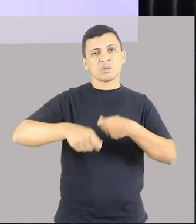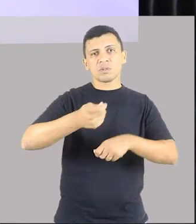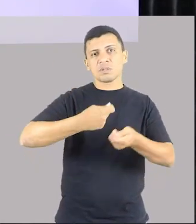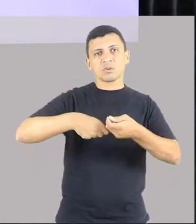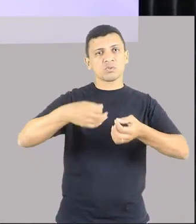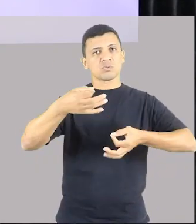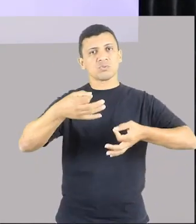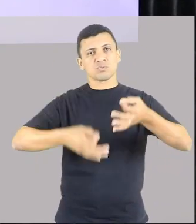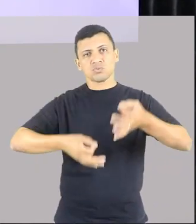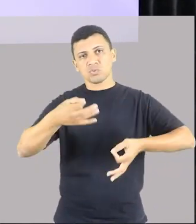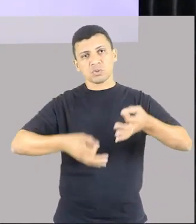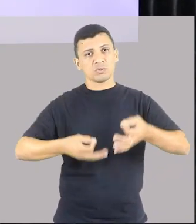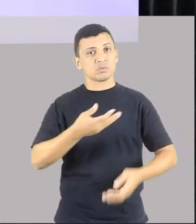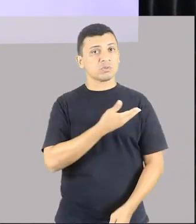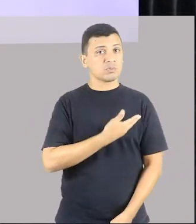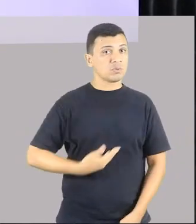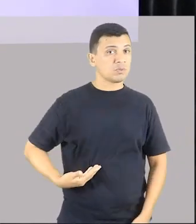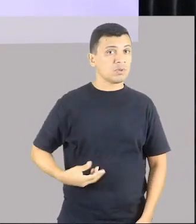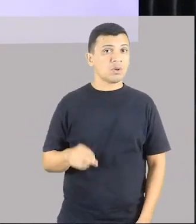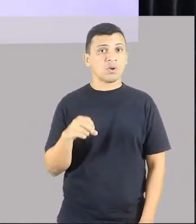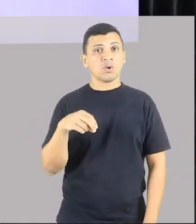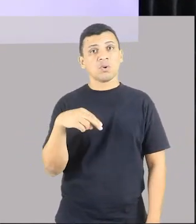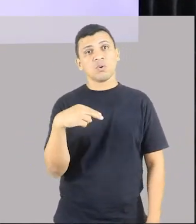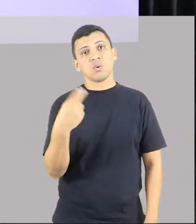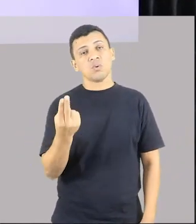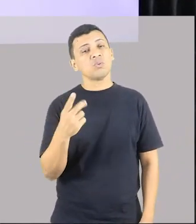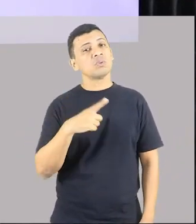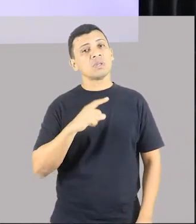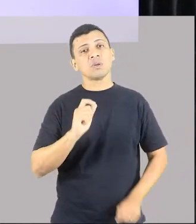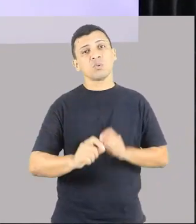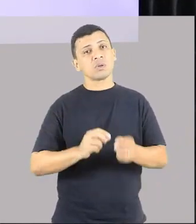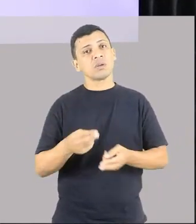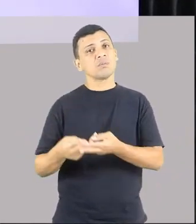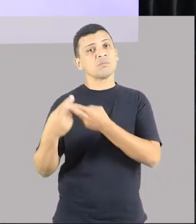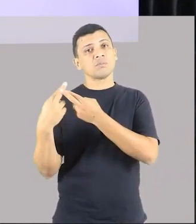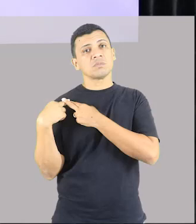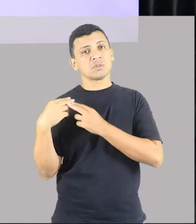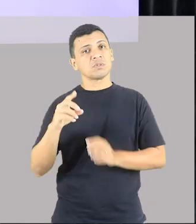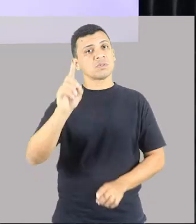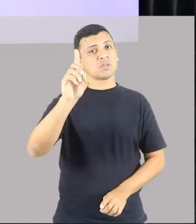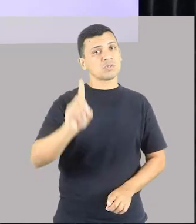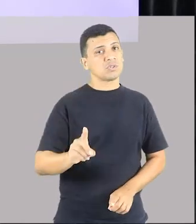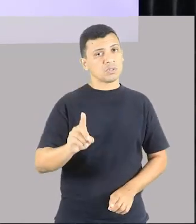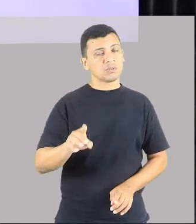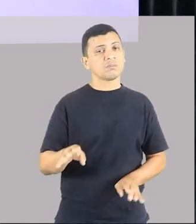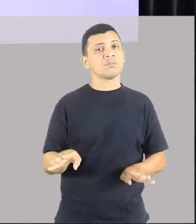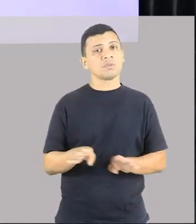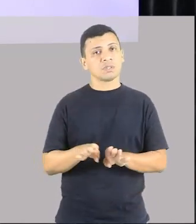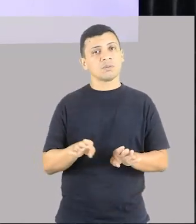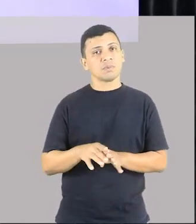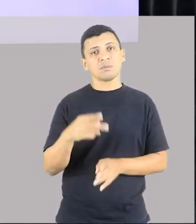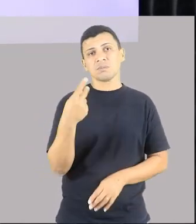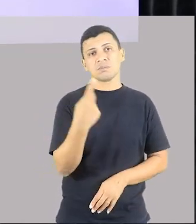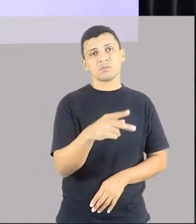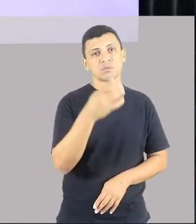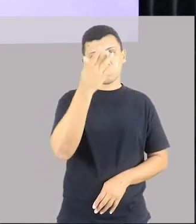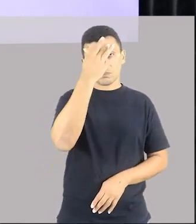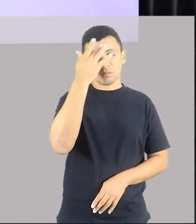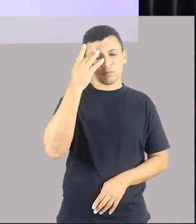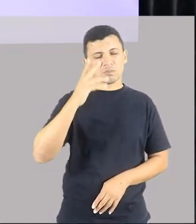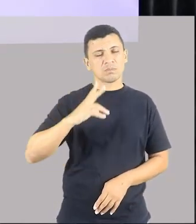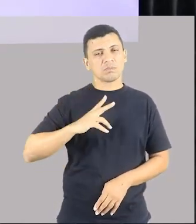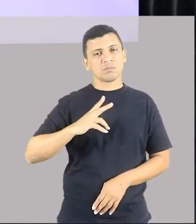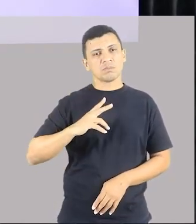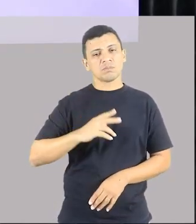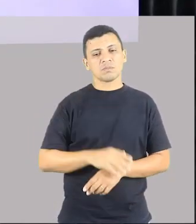jurídicos públicos ou a atribuição de certos direitos e vantagens ao particular.